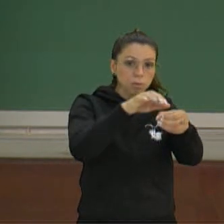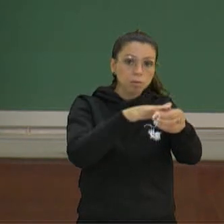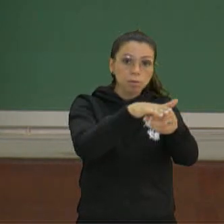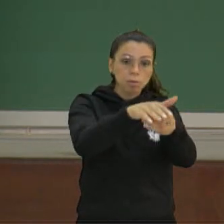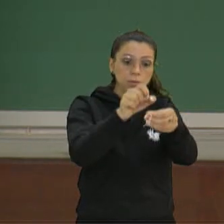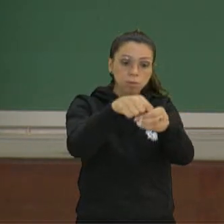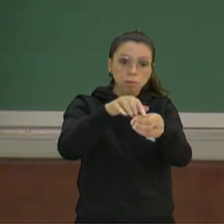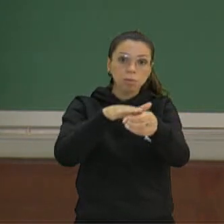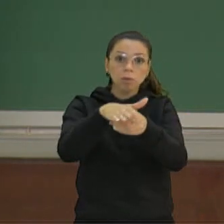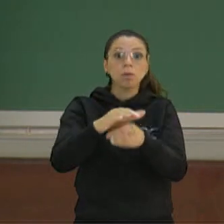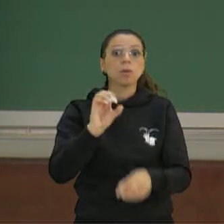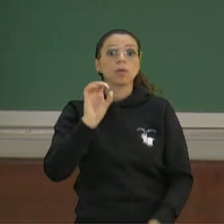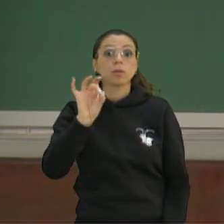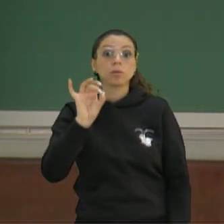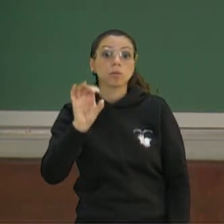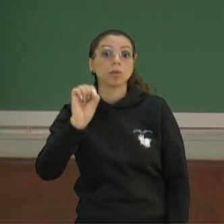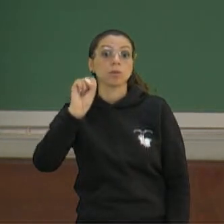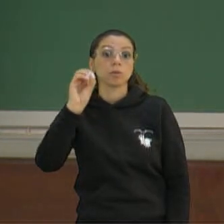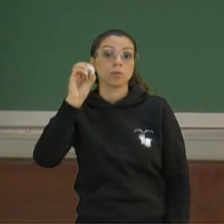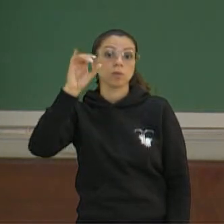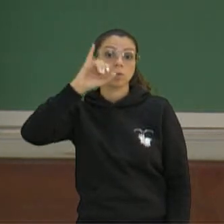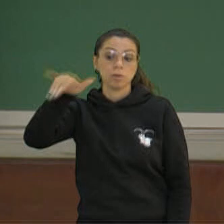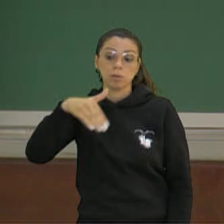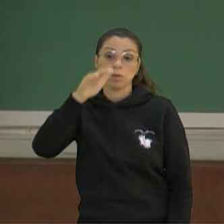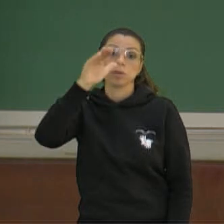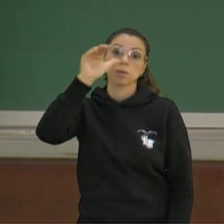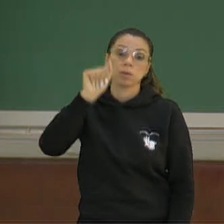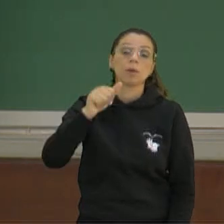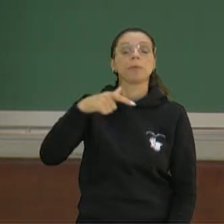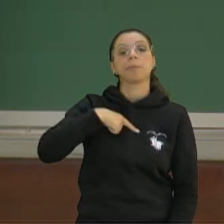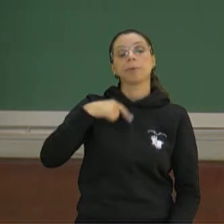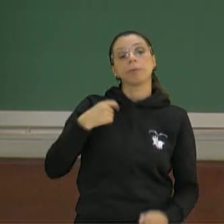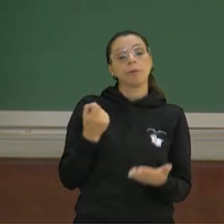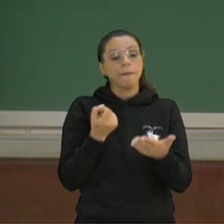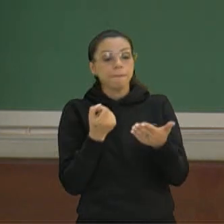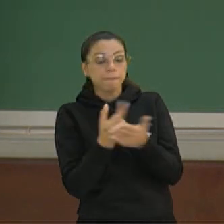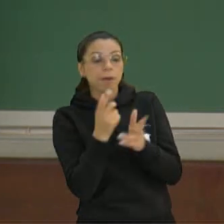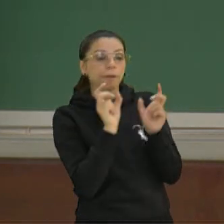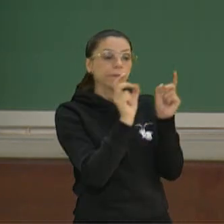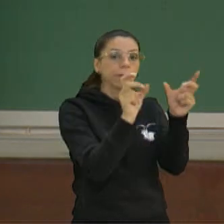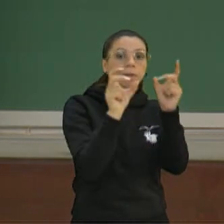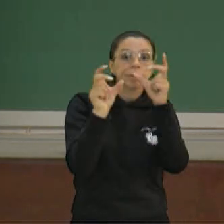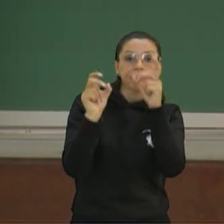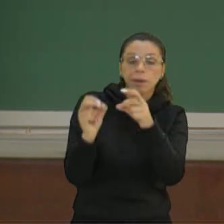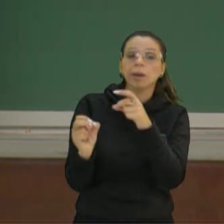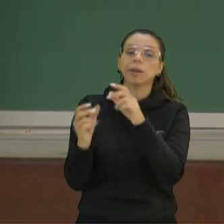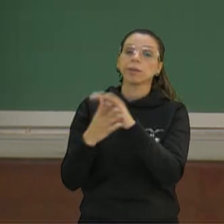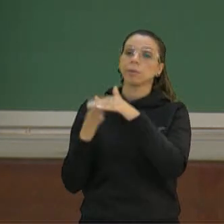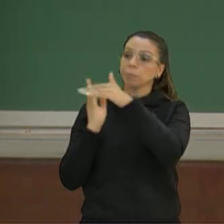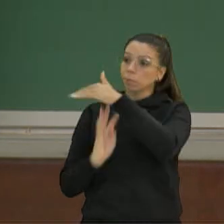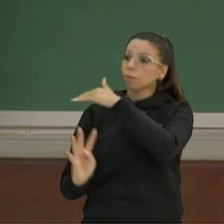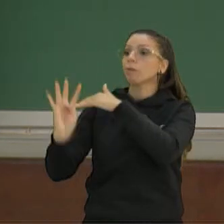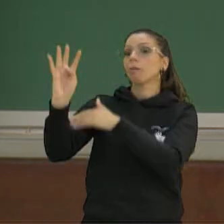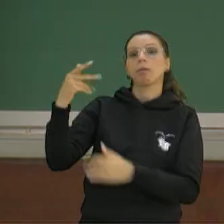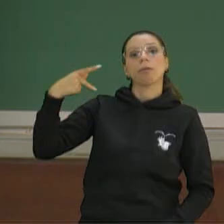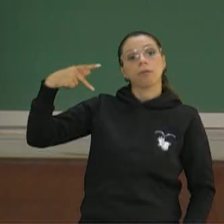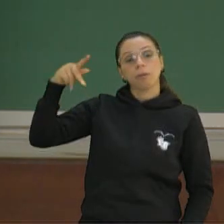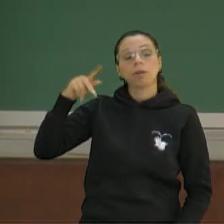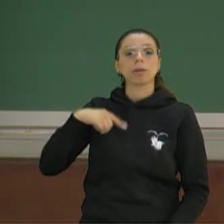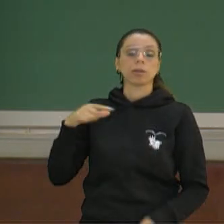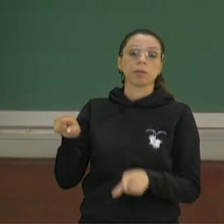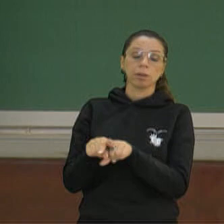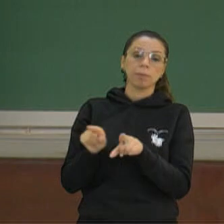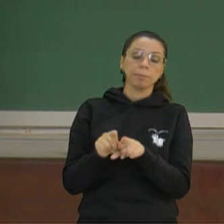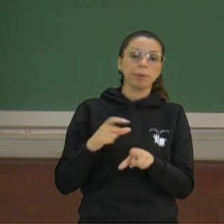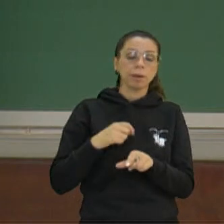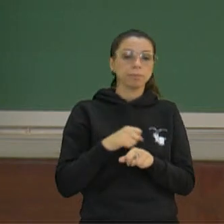larga escala, para que eu possa comercializar esse grão, para que eu possa exportar, para que eu possa abastecer também o mercado